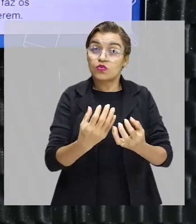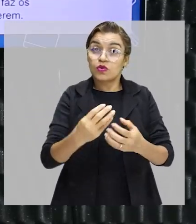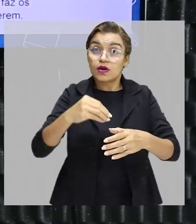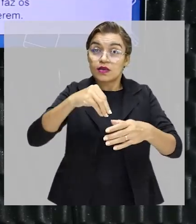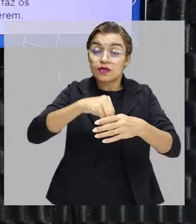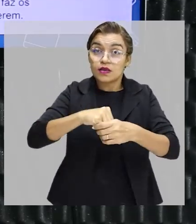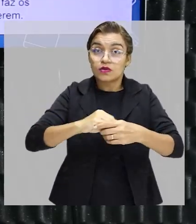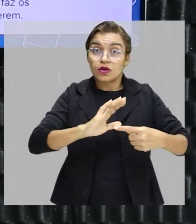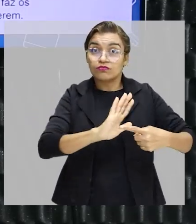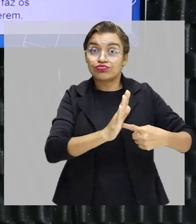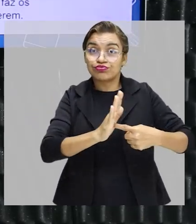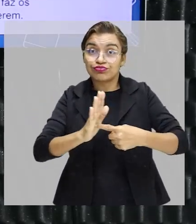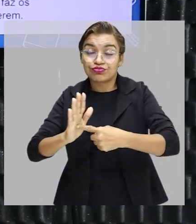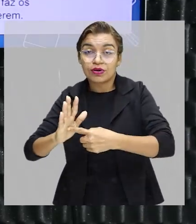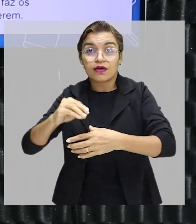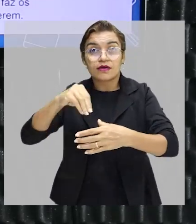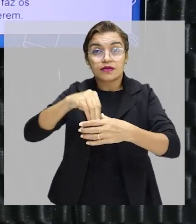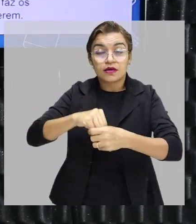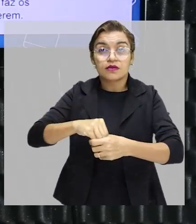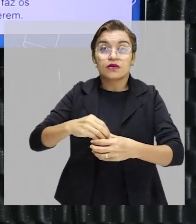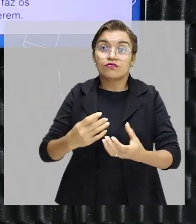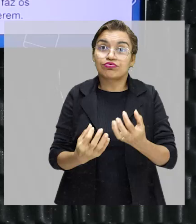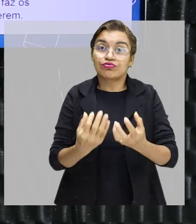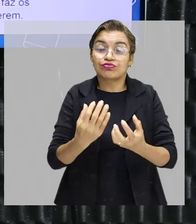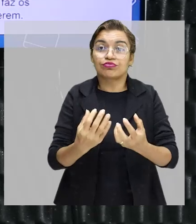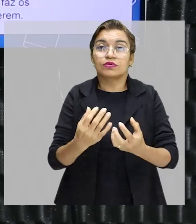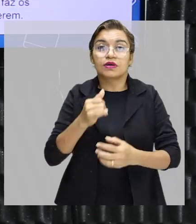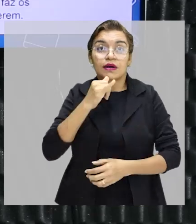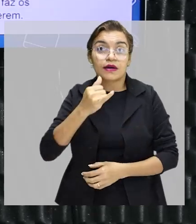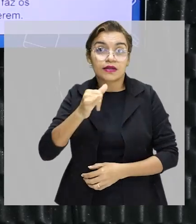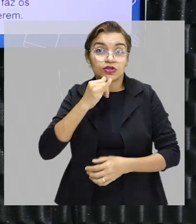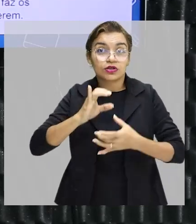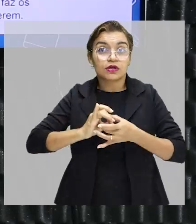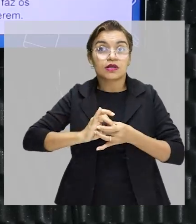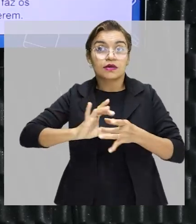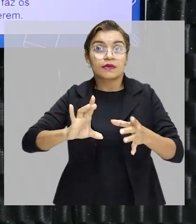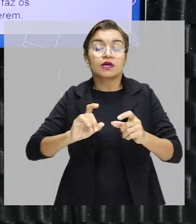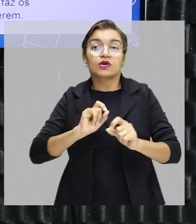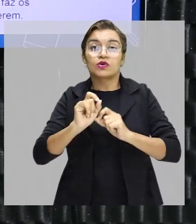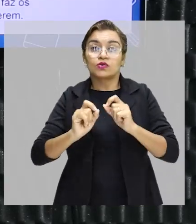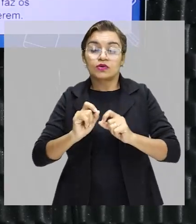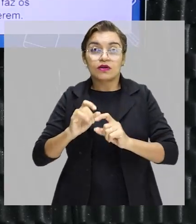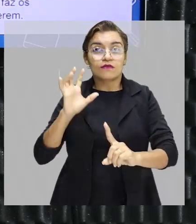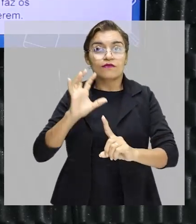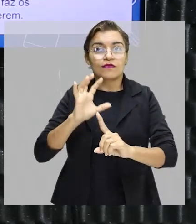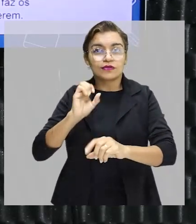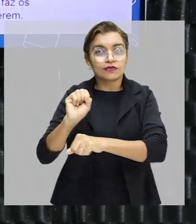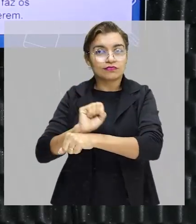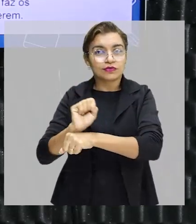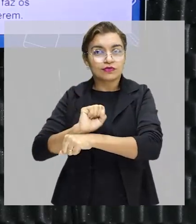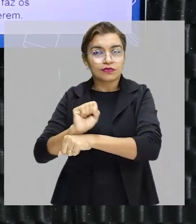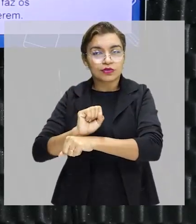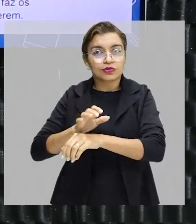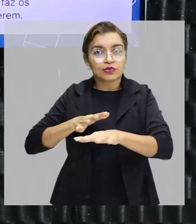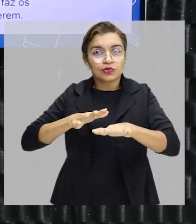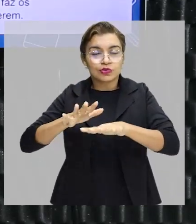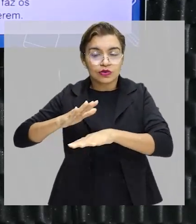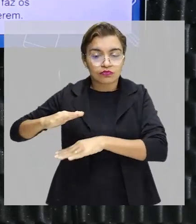dos motores. E a energia liberada nessa reação é que faz os automóveis se moverem. Só um